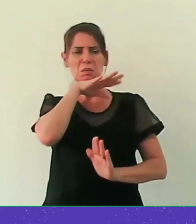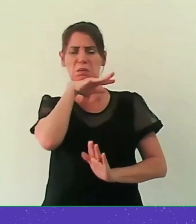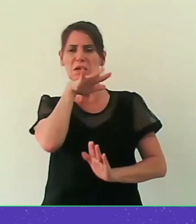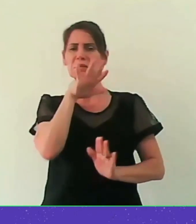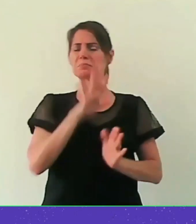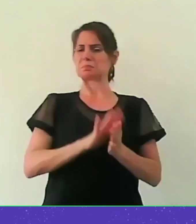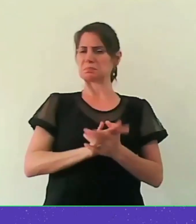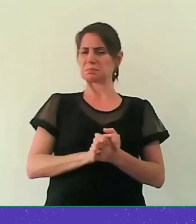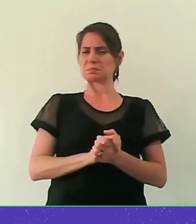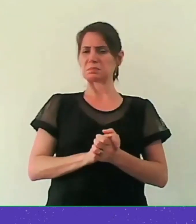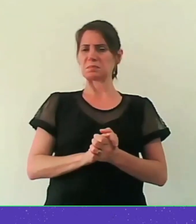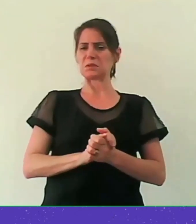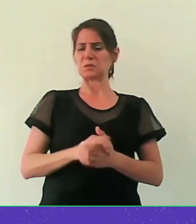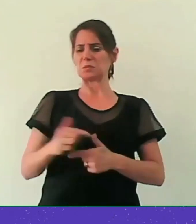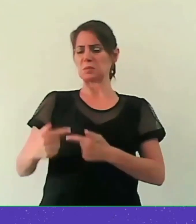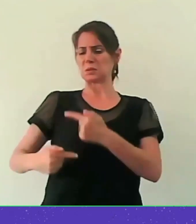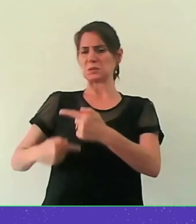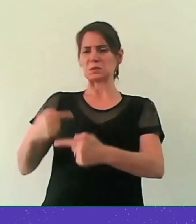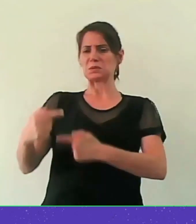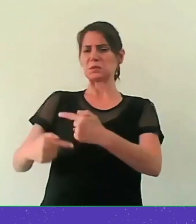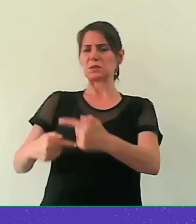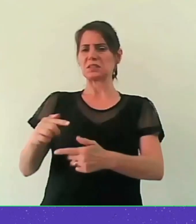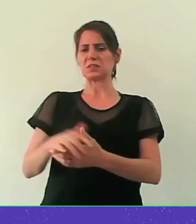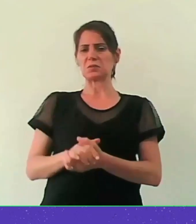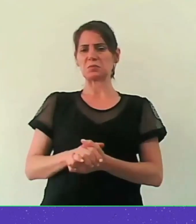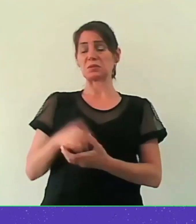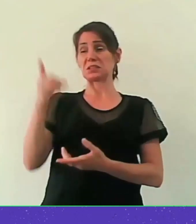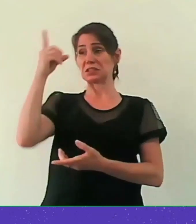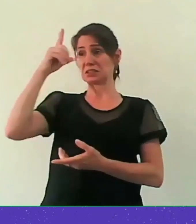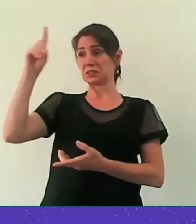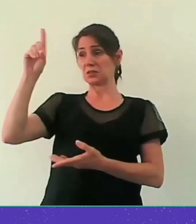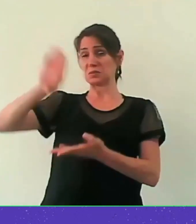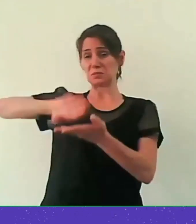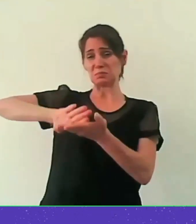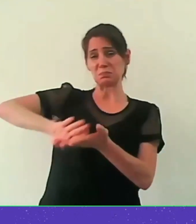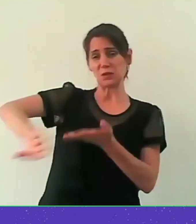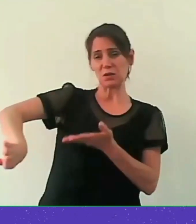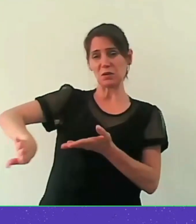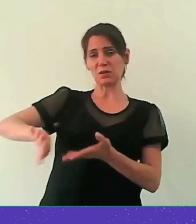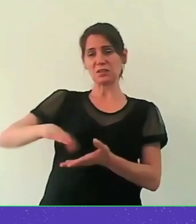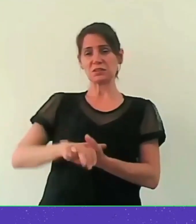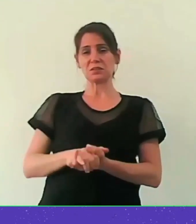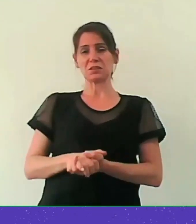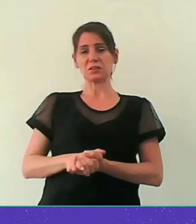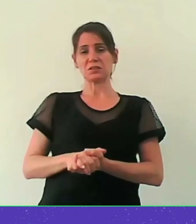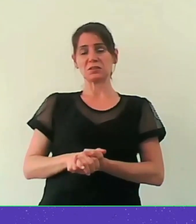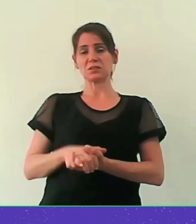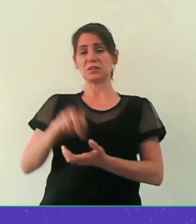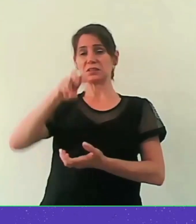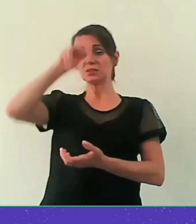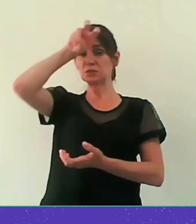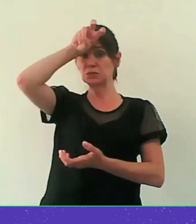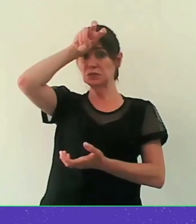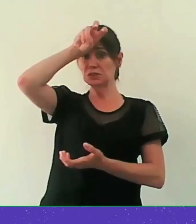de uma geração que Deus tirou com braço forte do Egito.